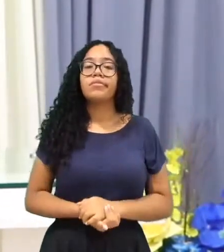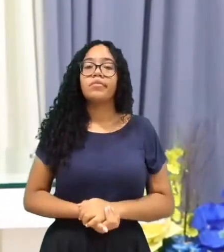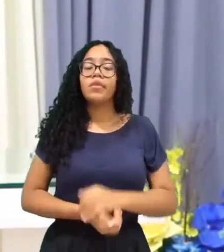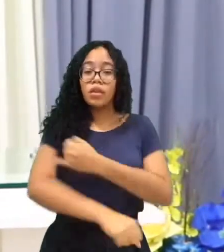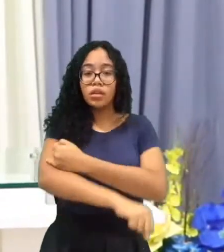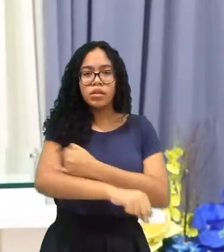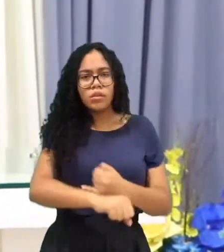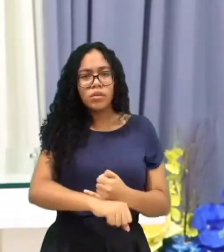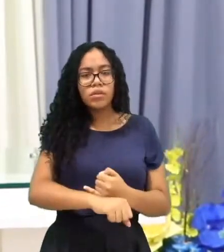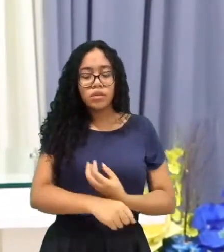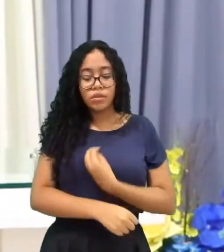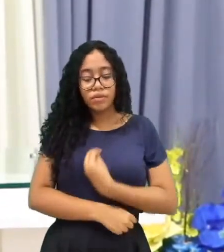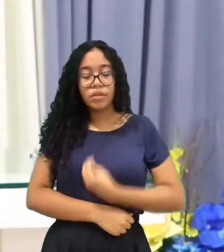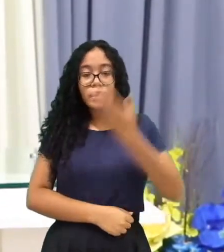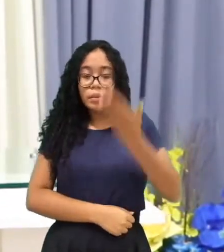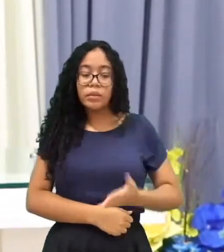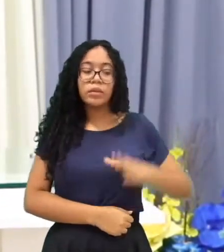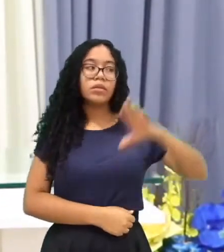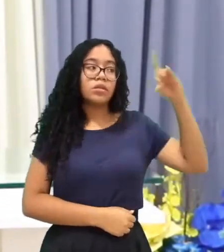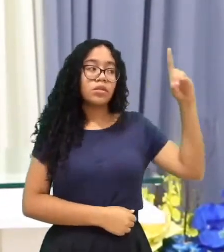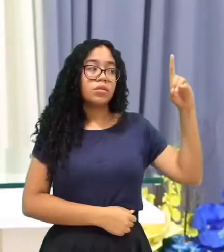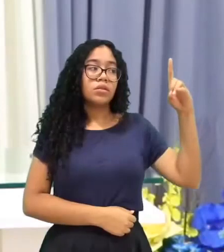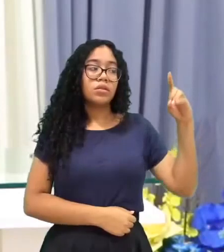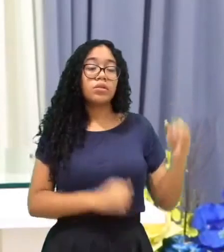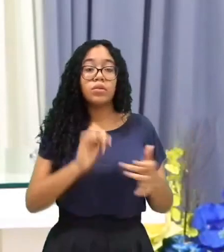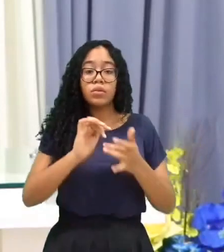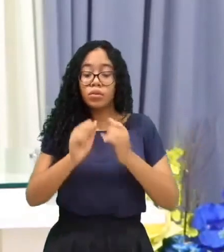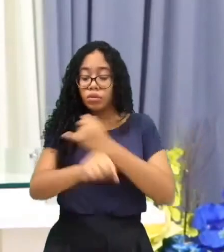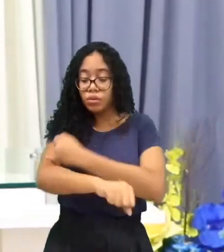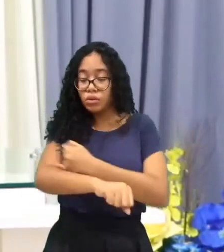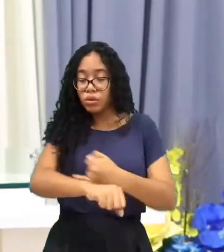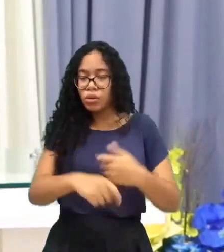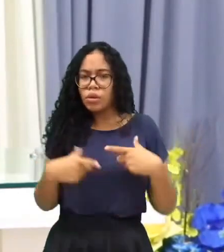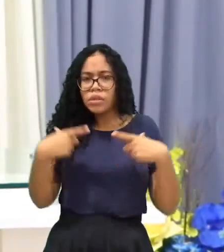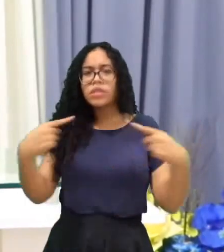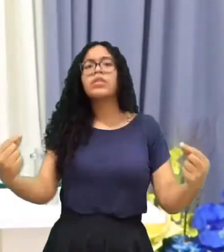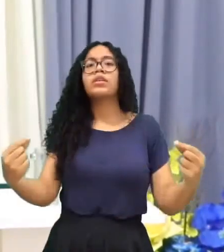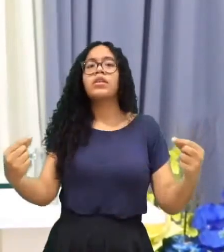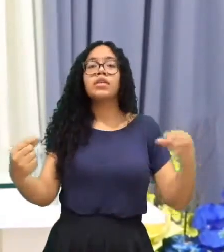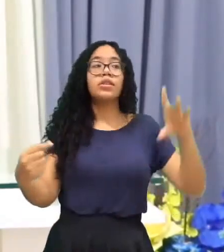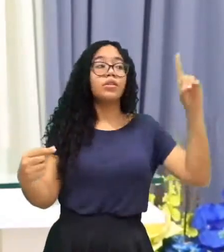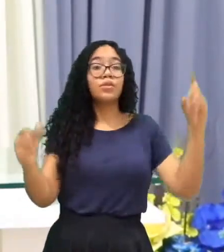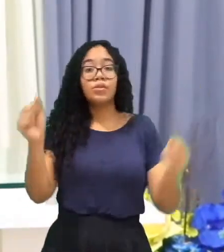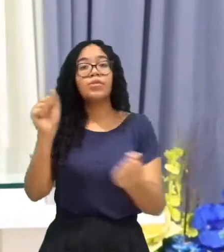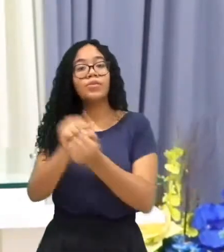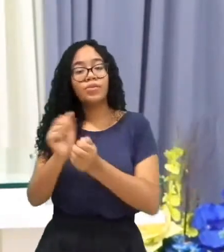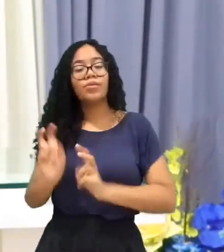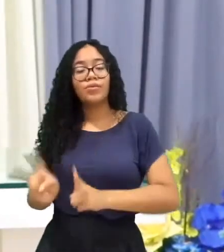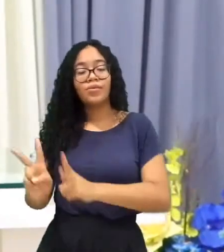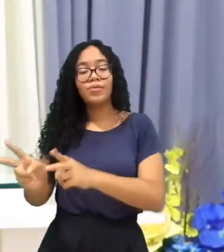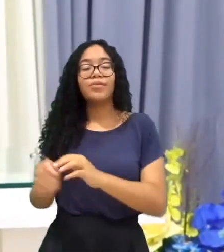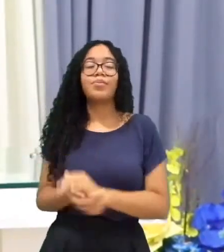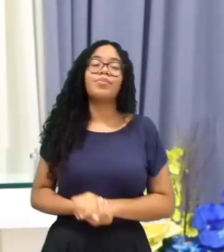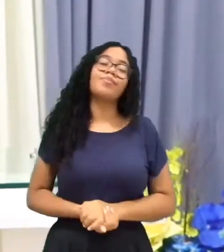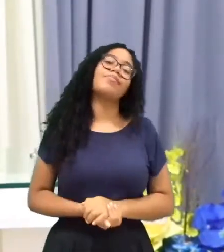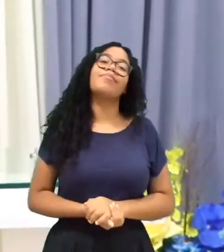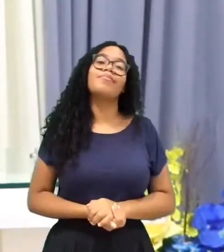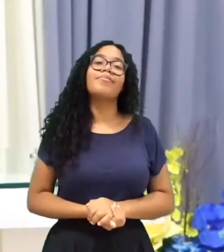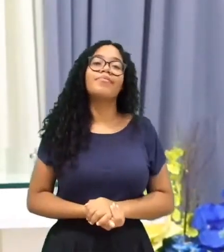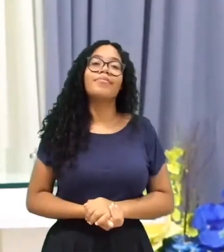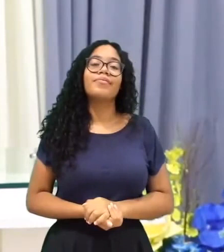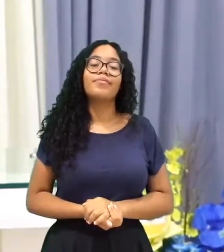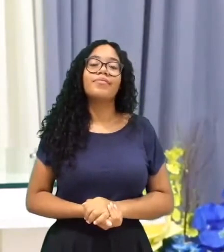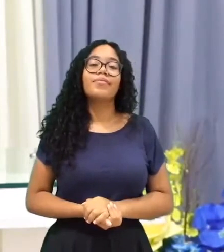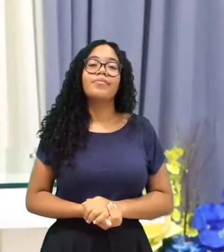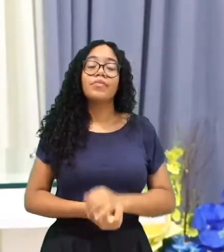Senhor. Quando ele sai dali, o Senhor já sai com ele. E ele vai para Harã. E ele conhece o seu